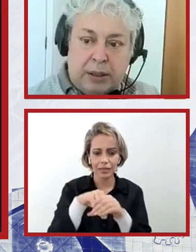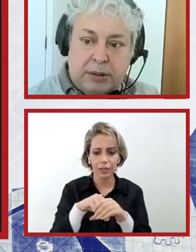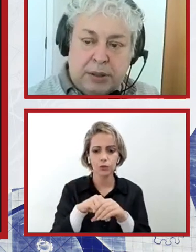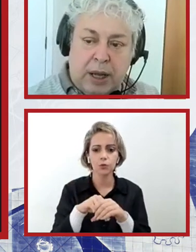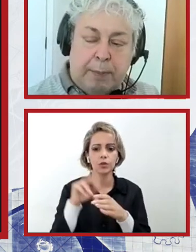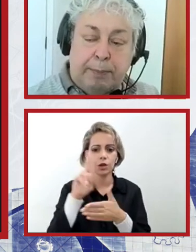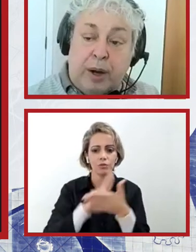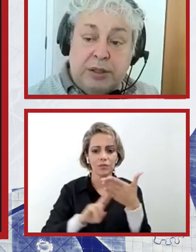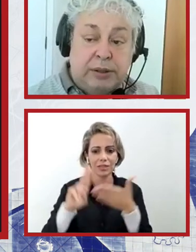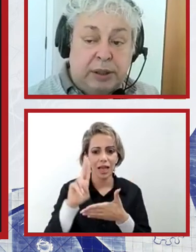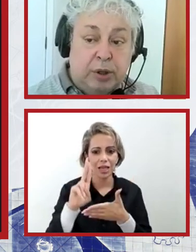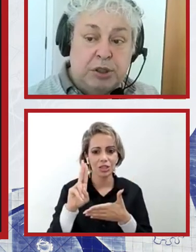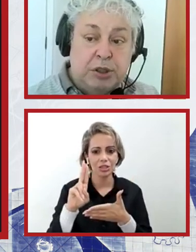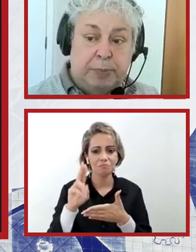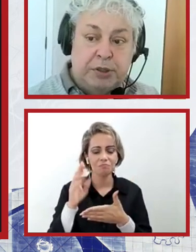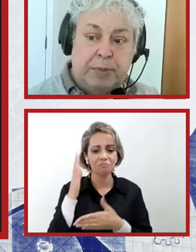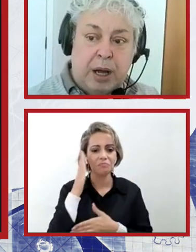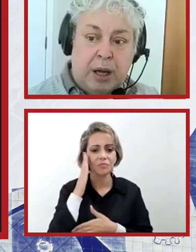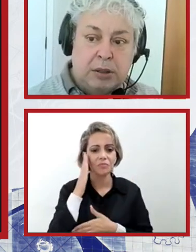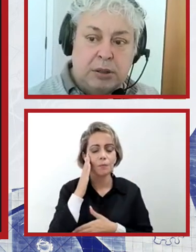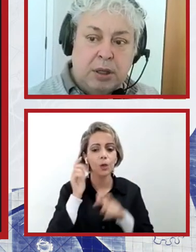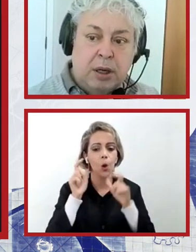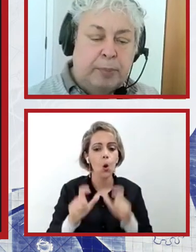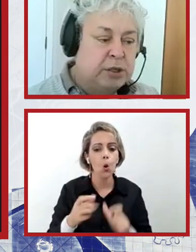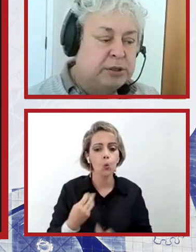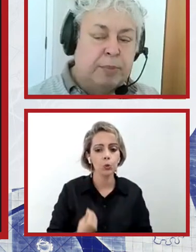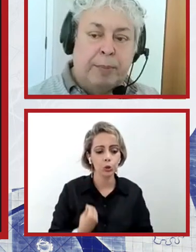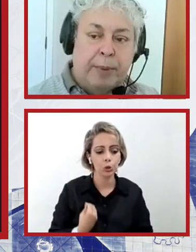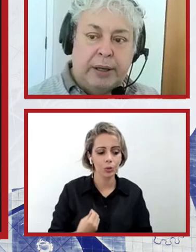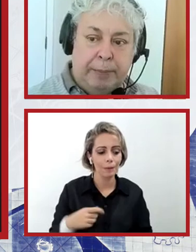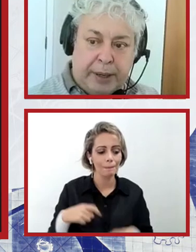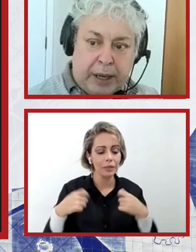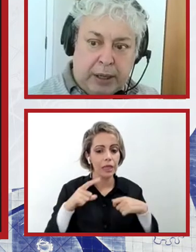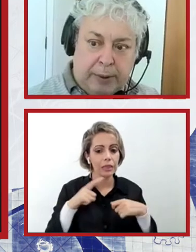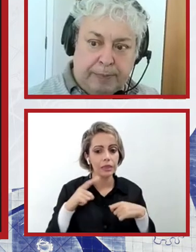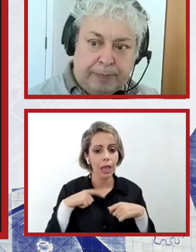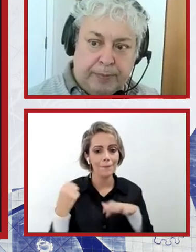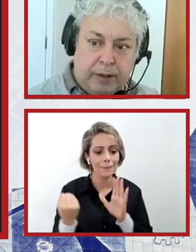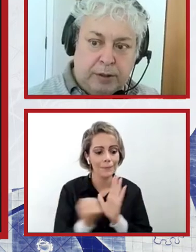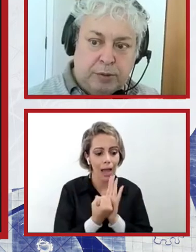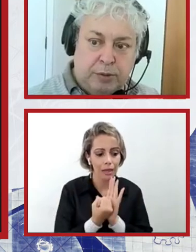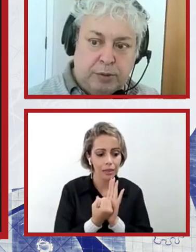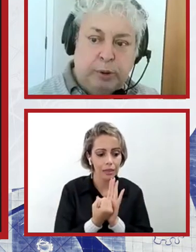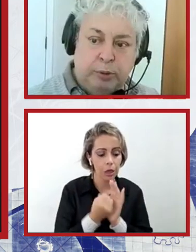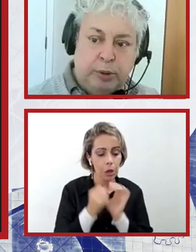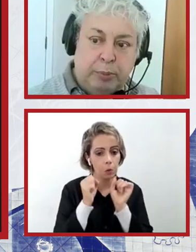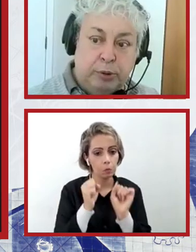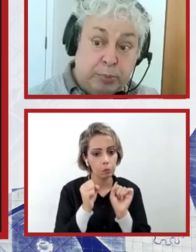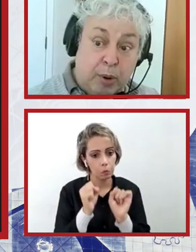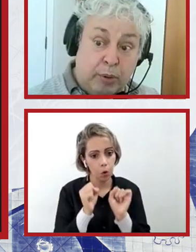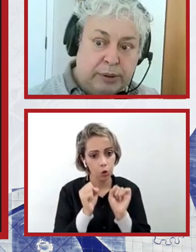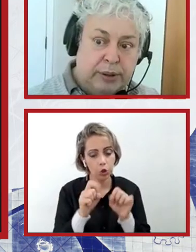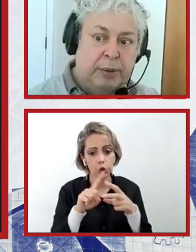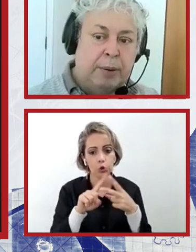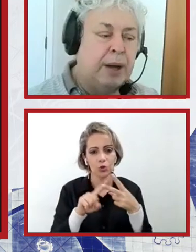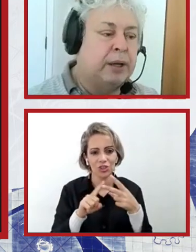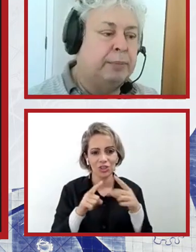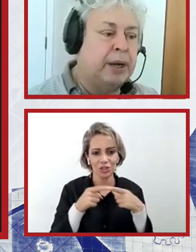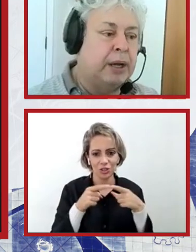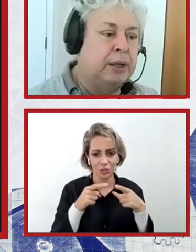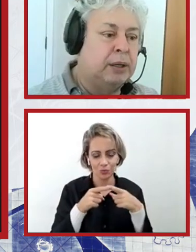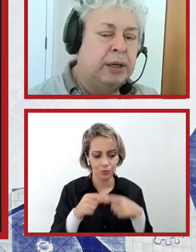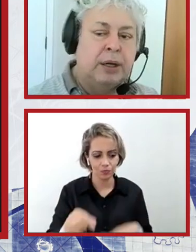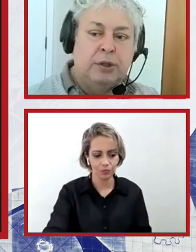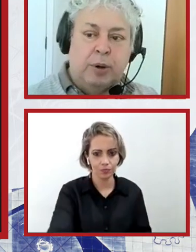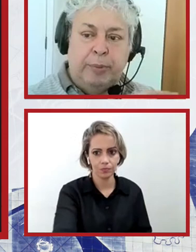ter marcas. Pode ter dois tipos de marcas. Pode ter uma marca em braille. Isso é muito bom que tenha uma